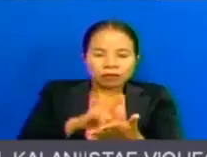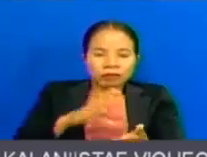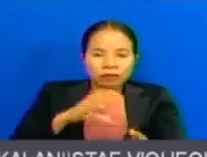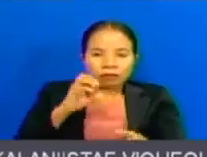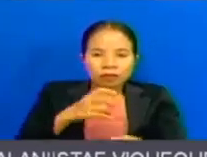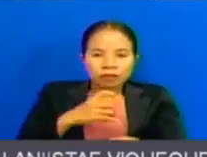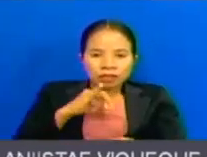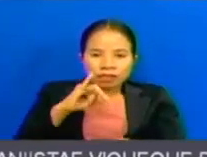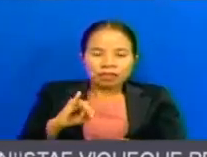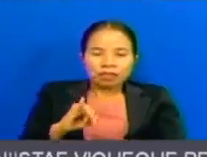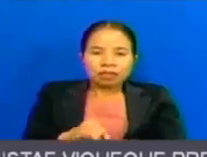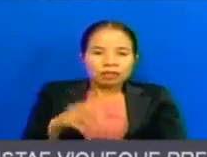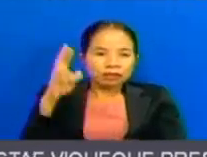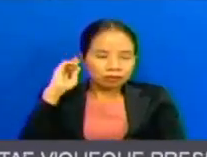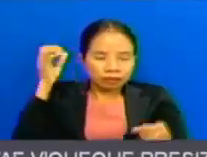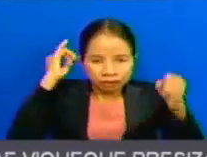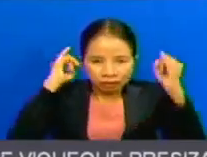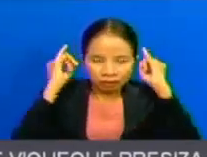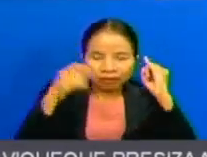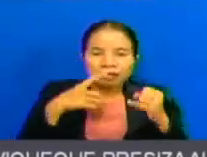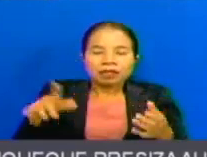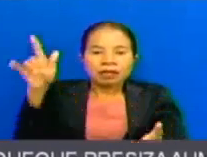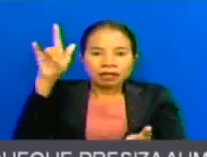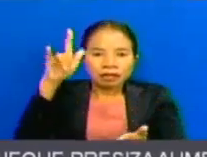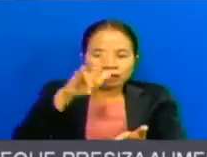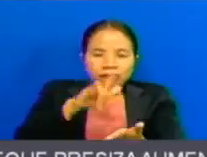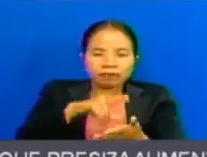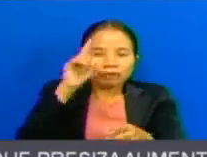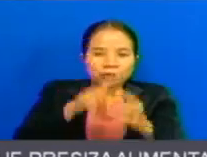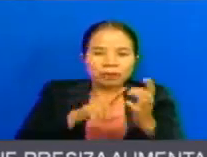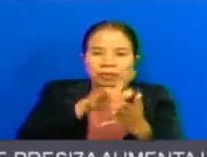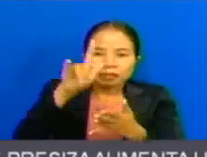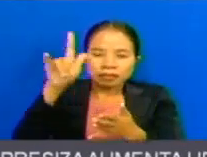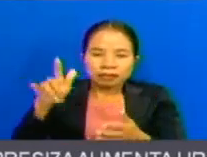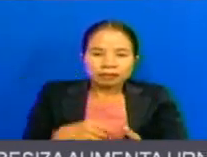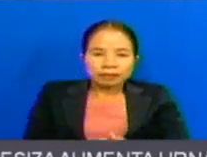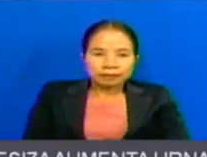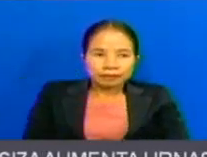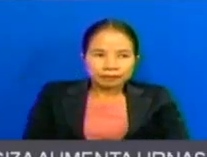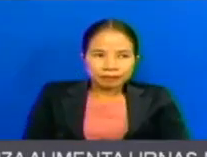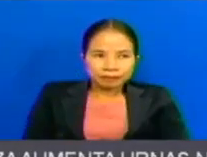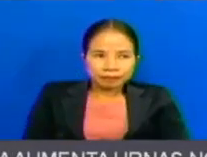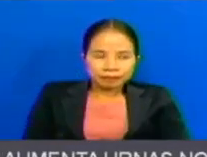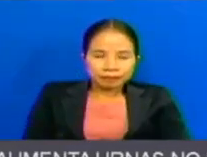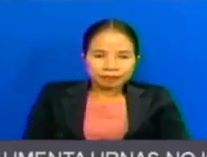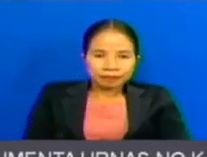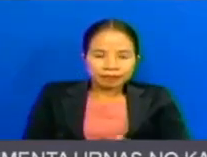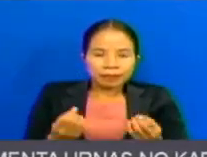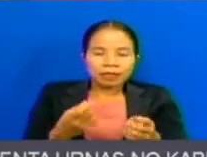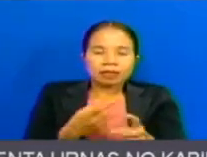Lobato Comorodili. Rono fala informação que ataca avião cantos na beha a operação. A família, balu se